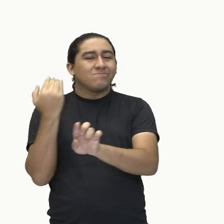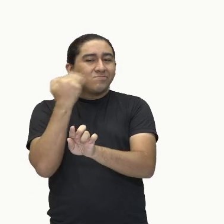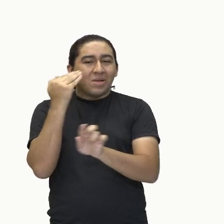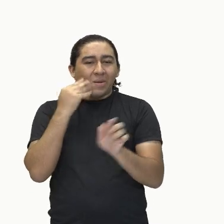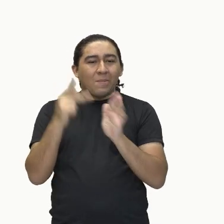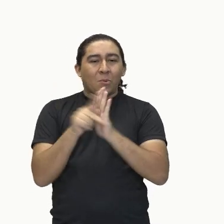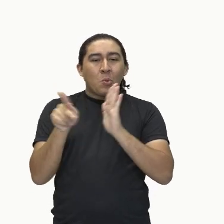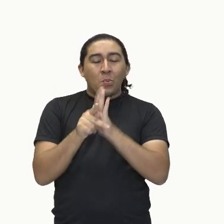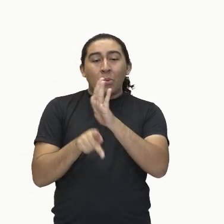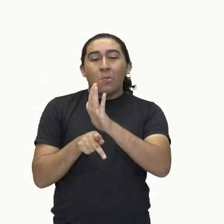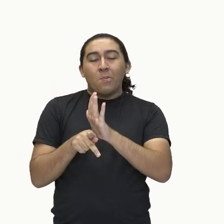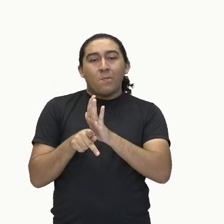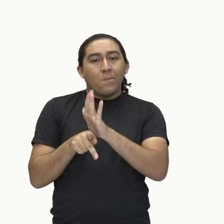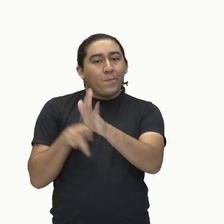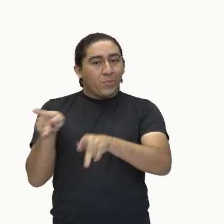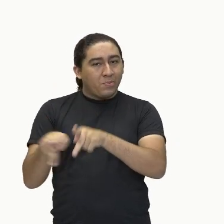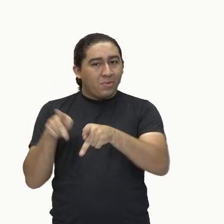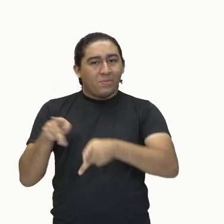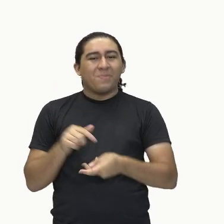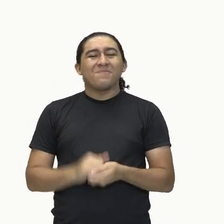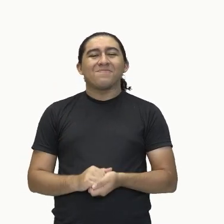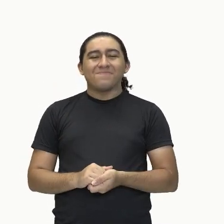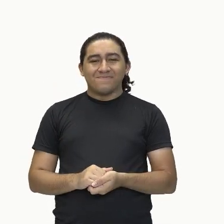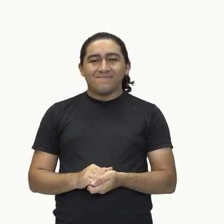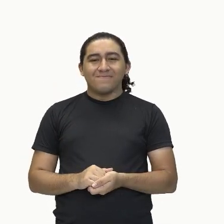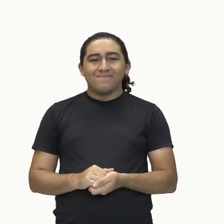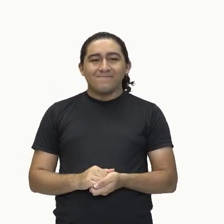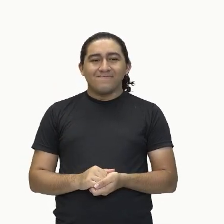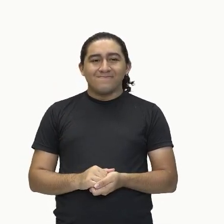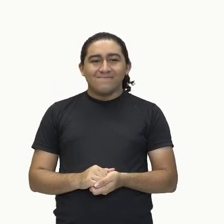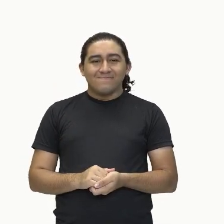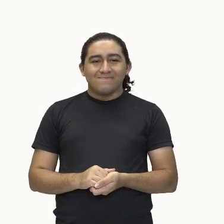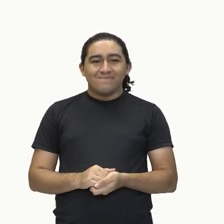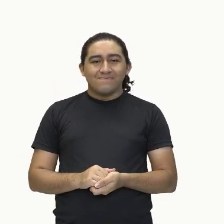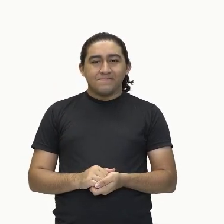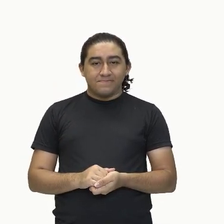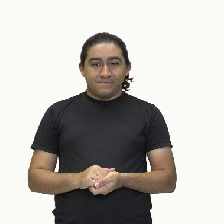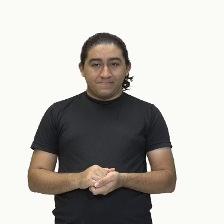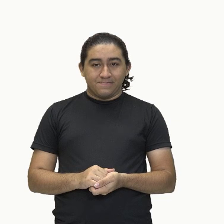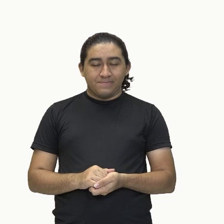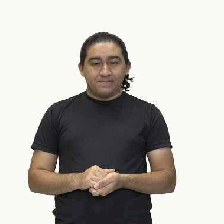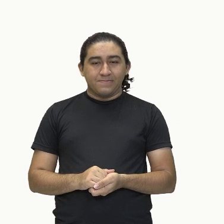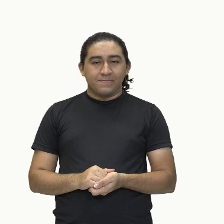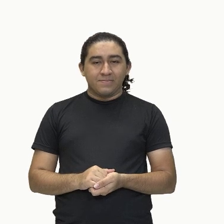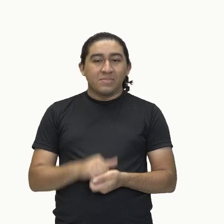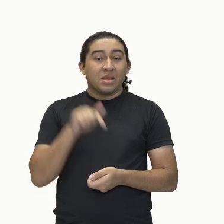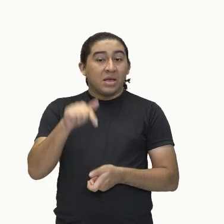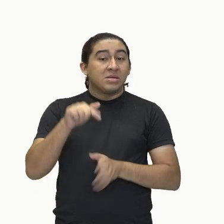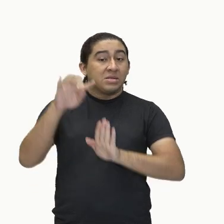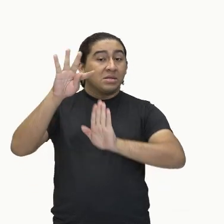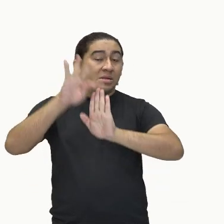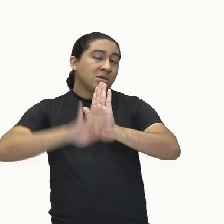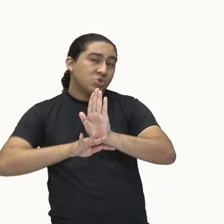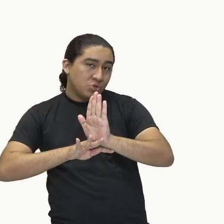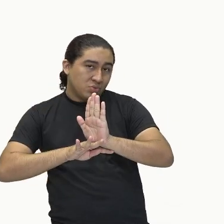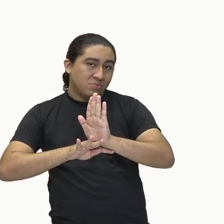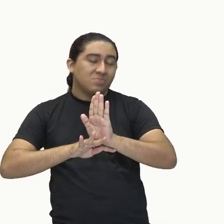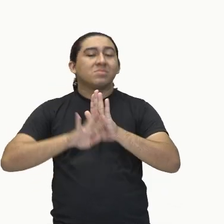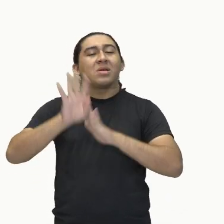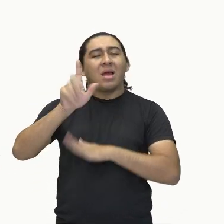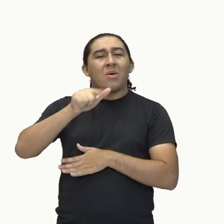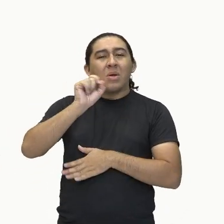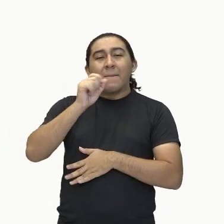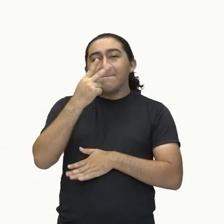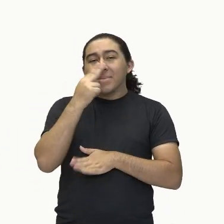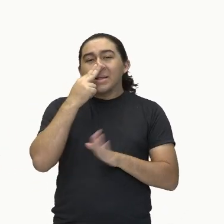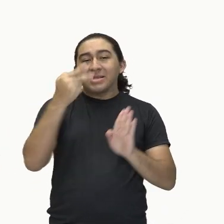público. Tristan Tzara. Observem que esse texto, a receita de um poema dadaísta, ele até